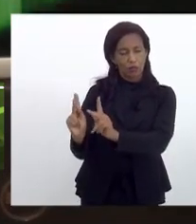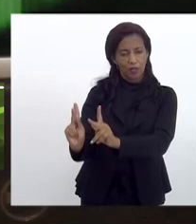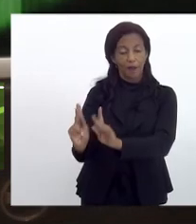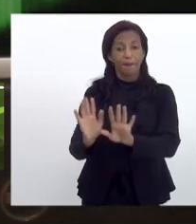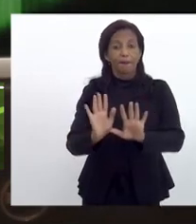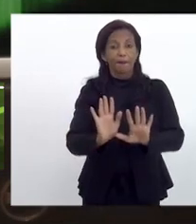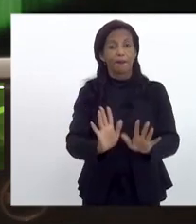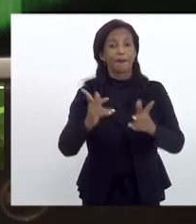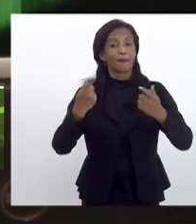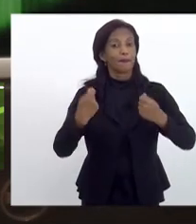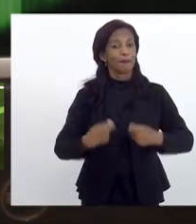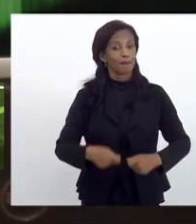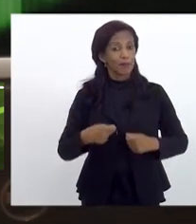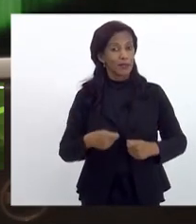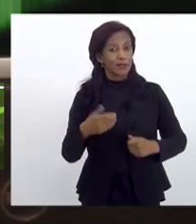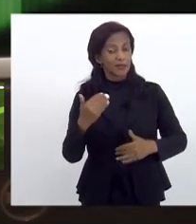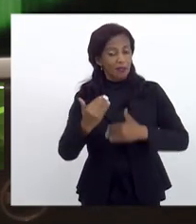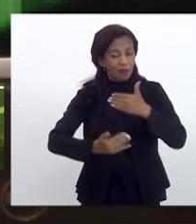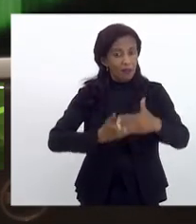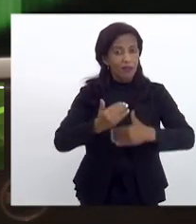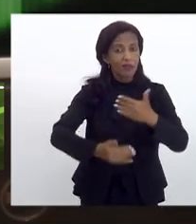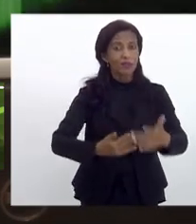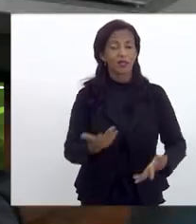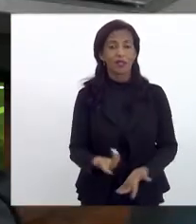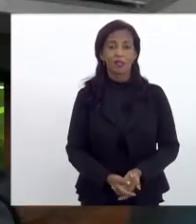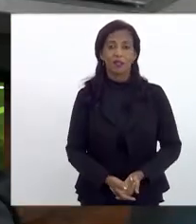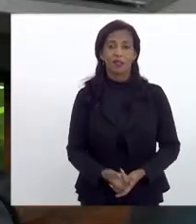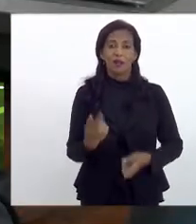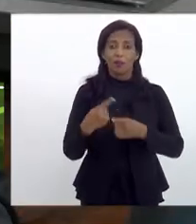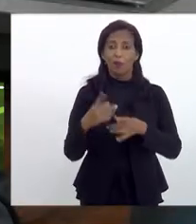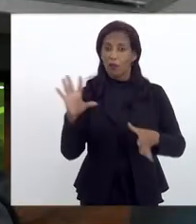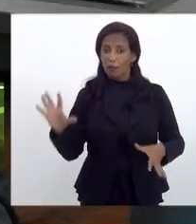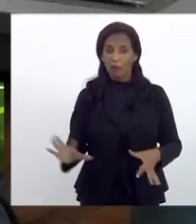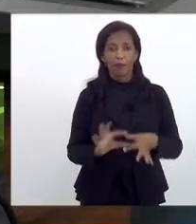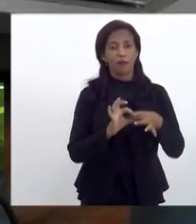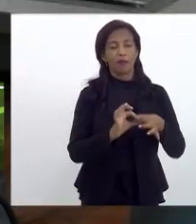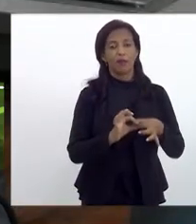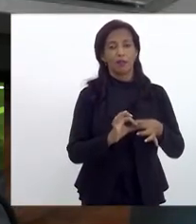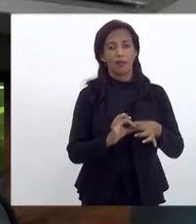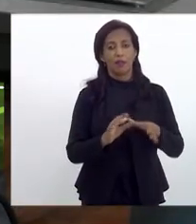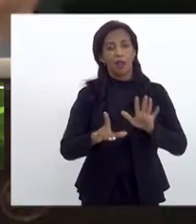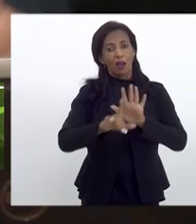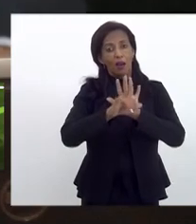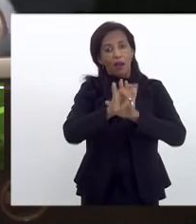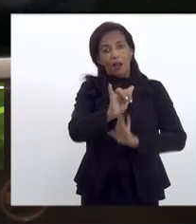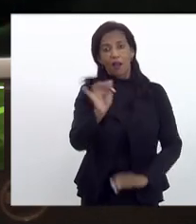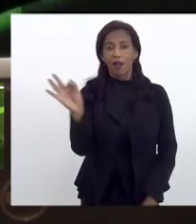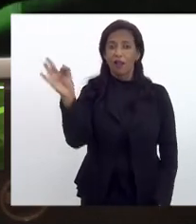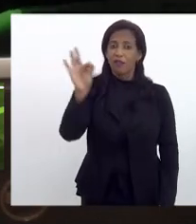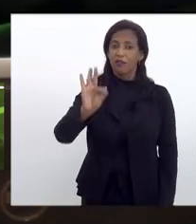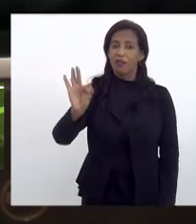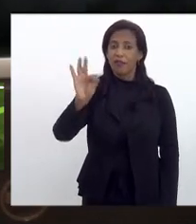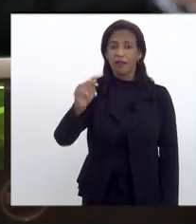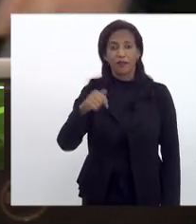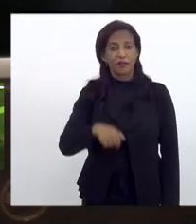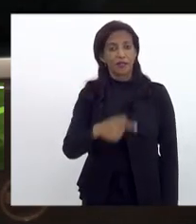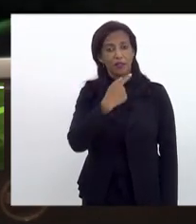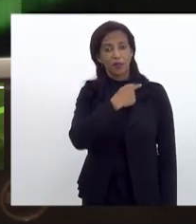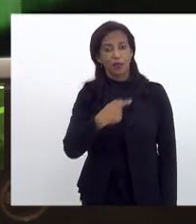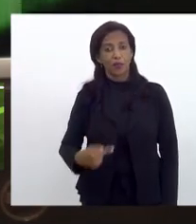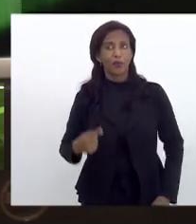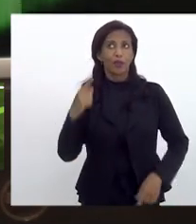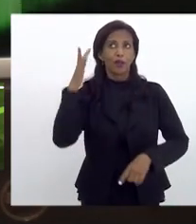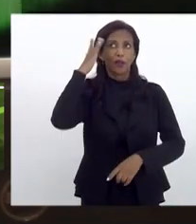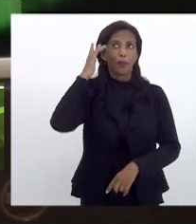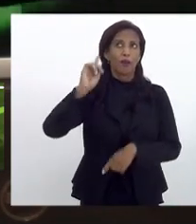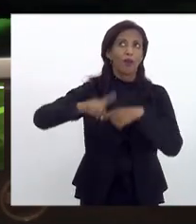a gente precisa atacar Porque precisa Porque é Para a gente aderir Agora Essa é uma lei federal Esse é um governo Amanhã muda o